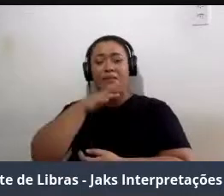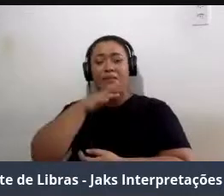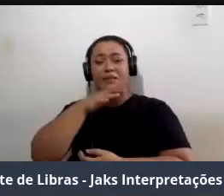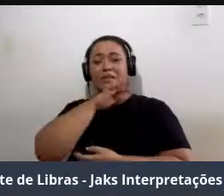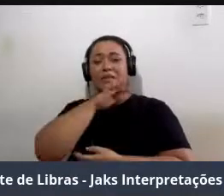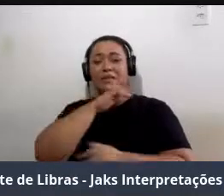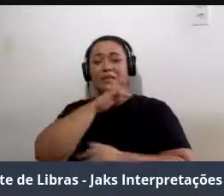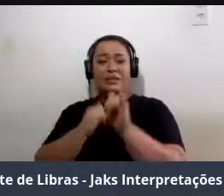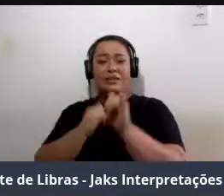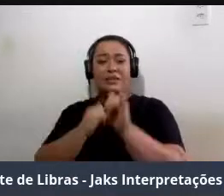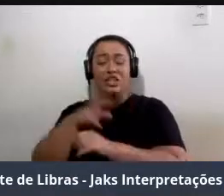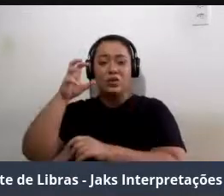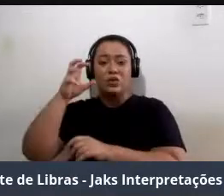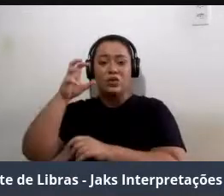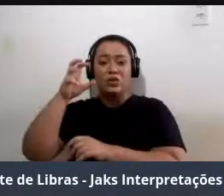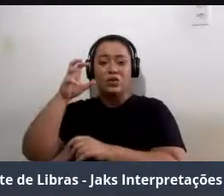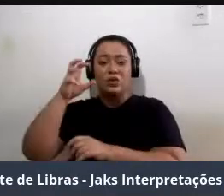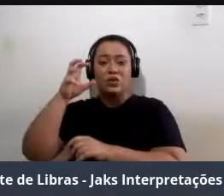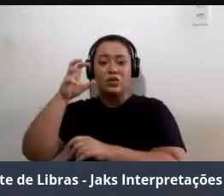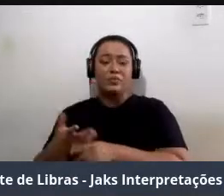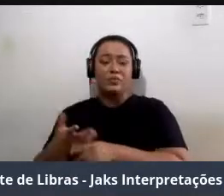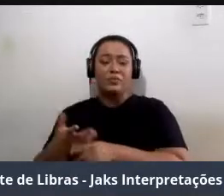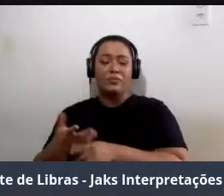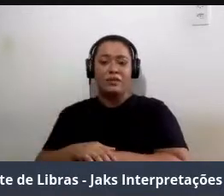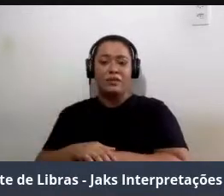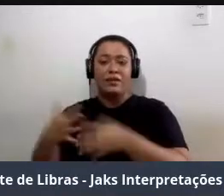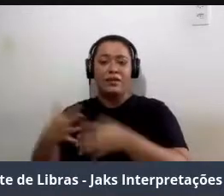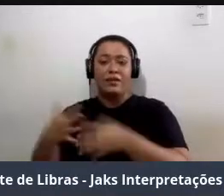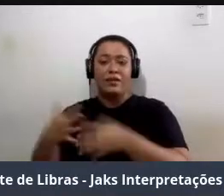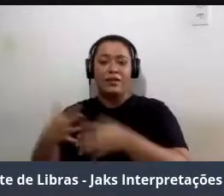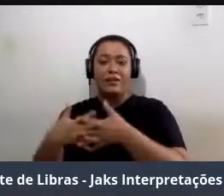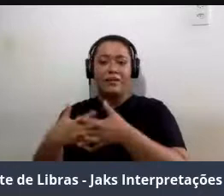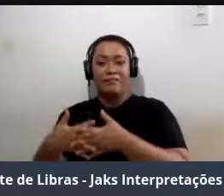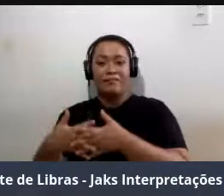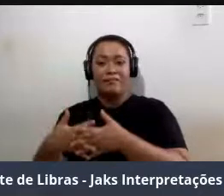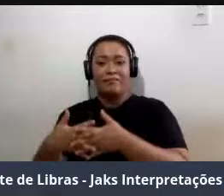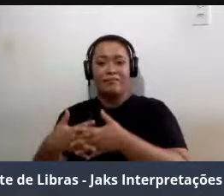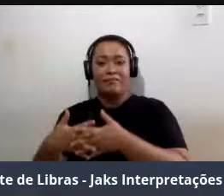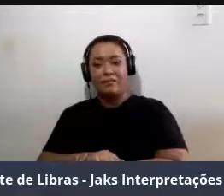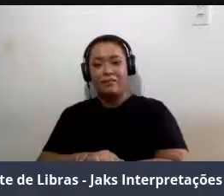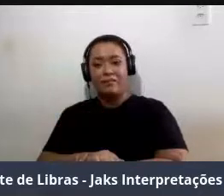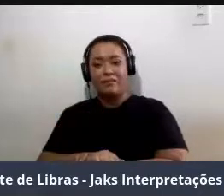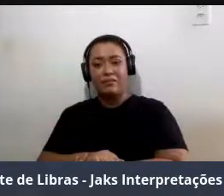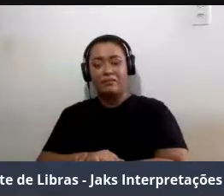Alô, Cris, Dona Lourdes, conseguem ouvir a gente?